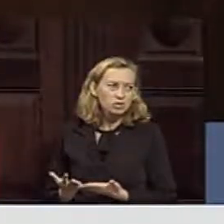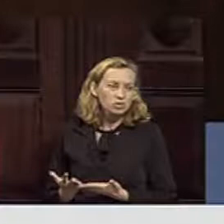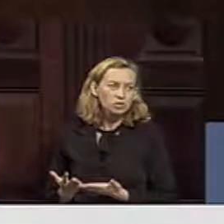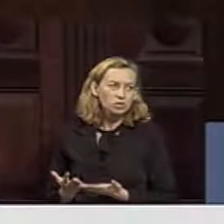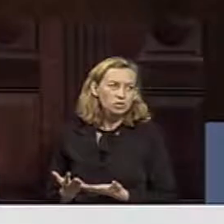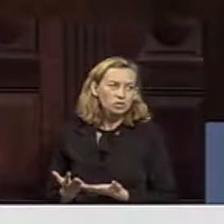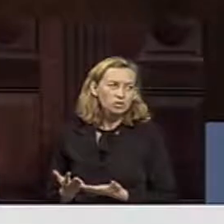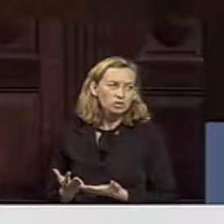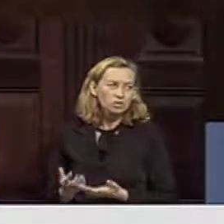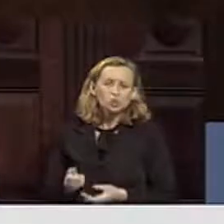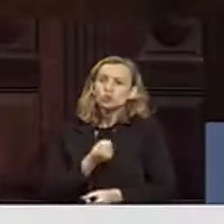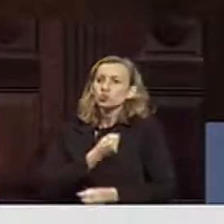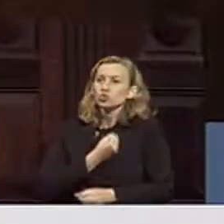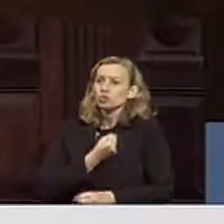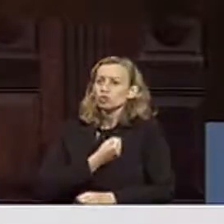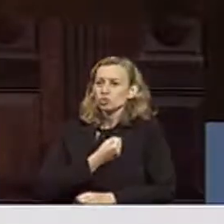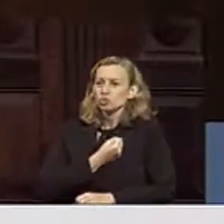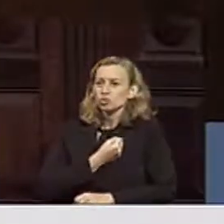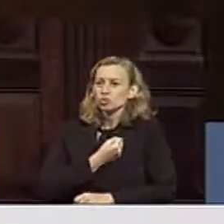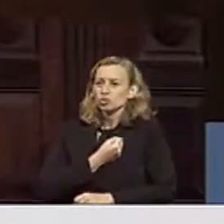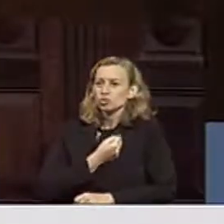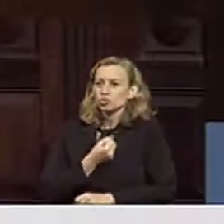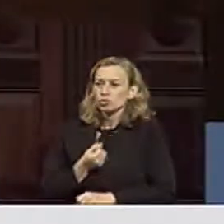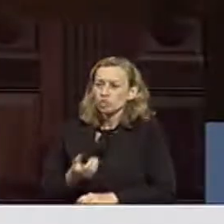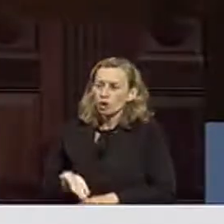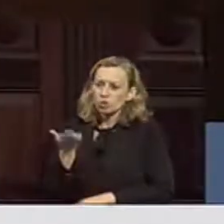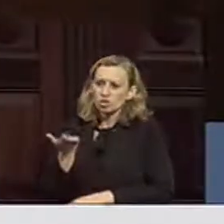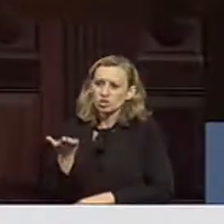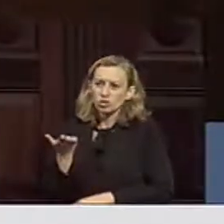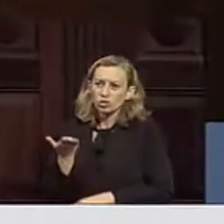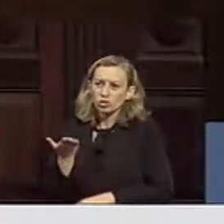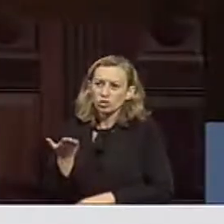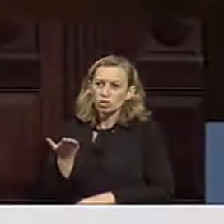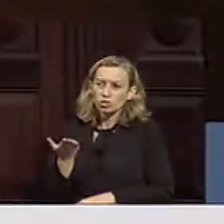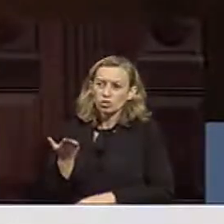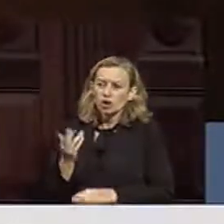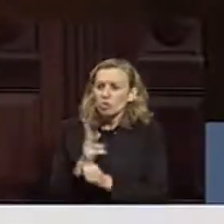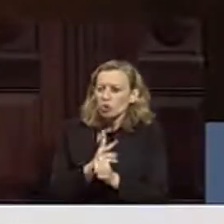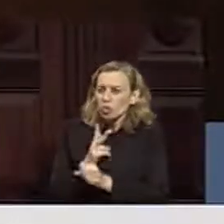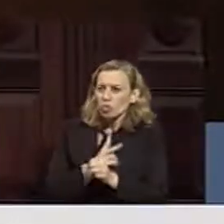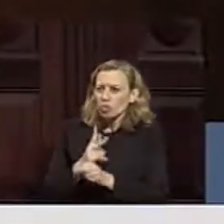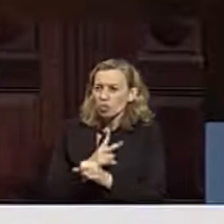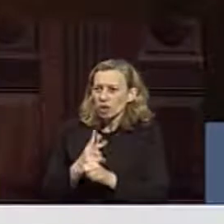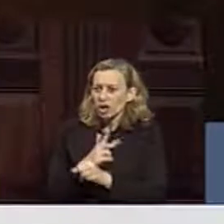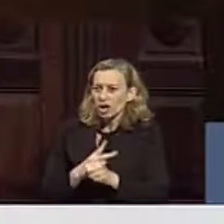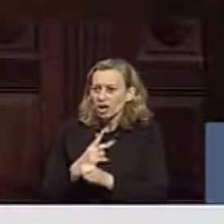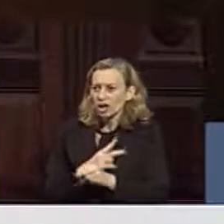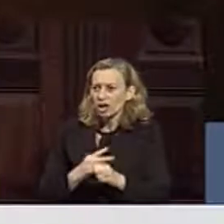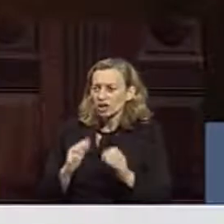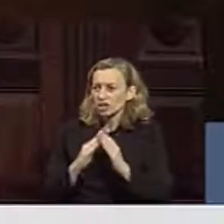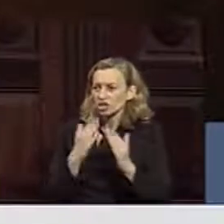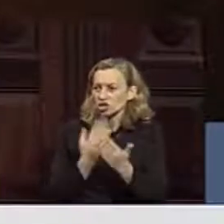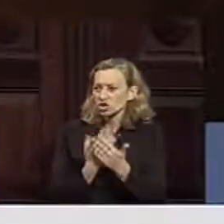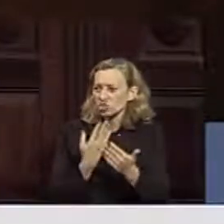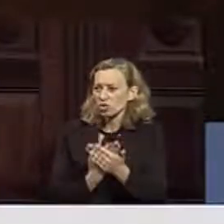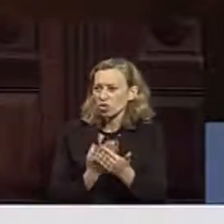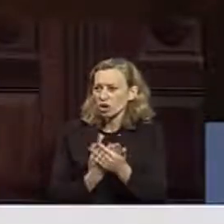aumento no número de crianças com necessidades especiais a procurar a rede de educação municipal em